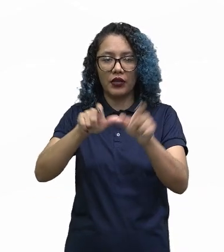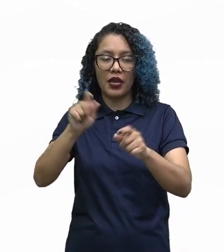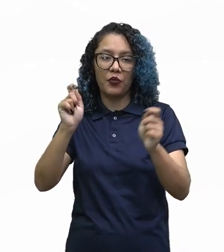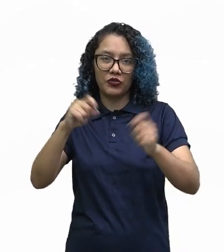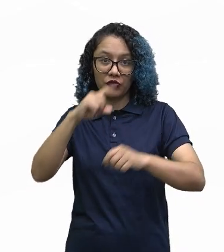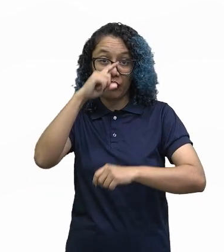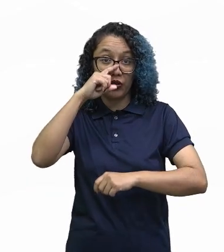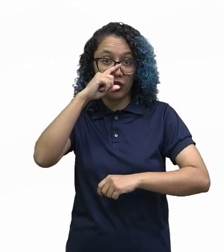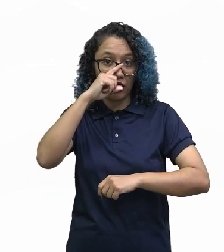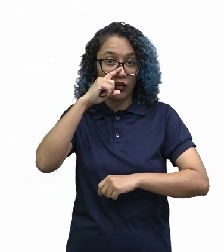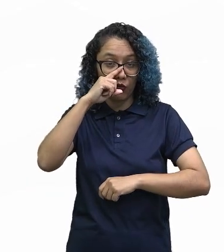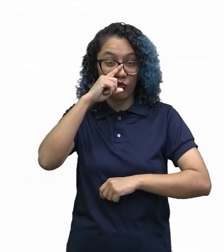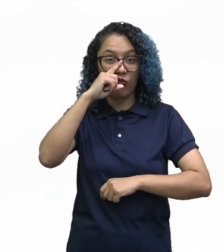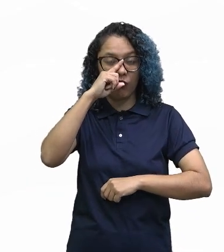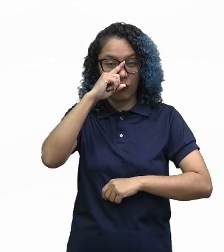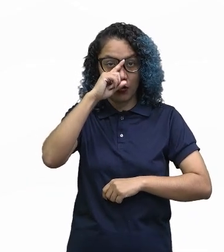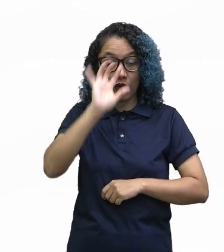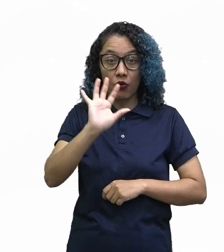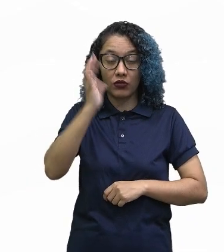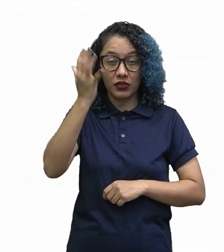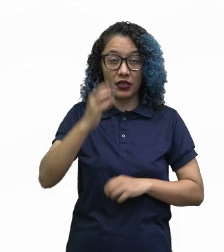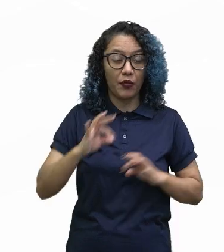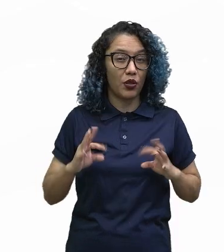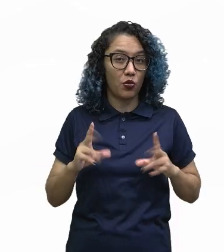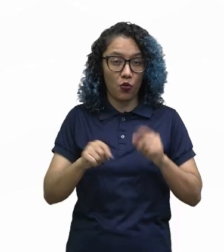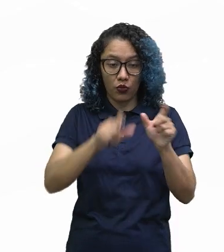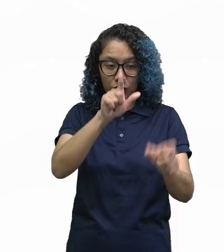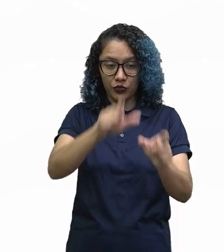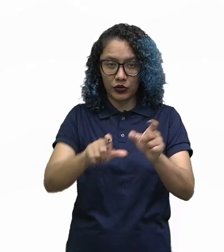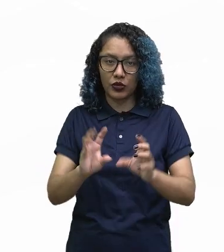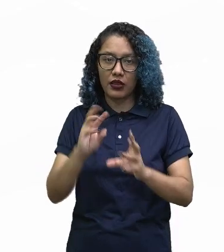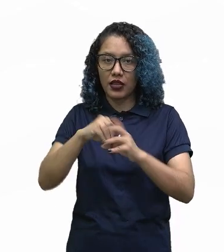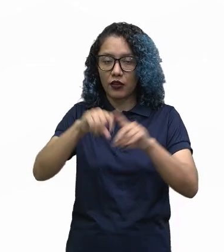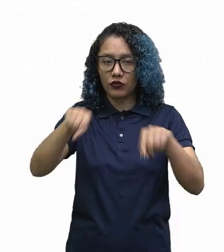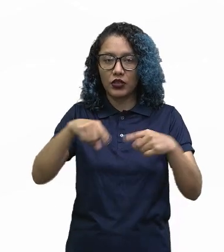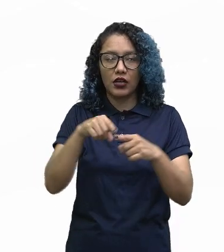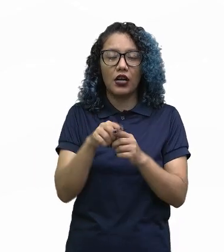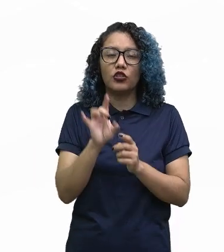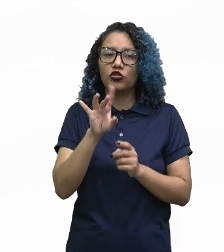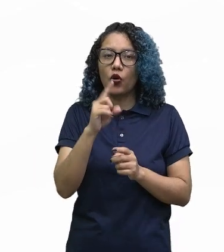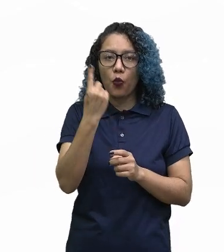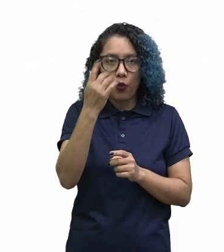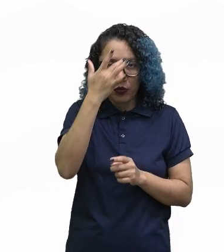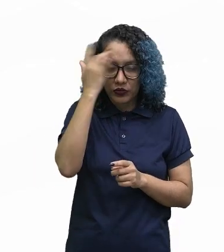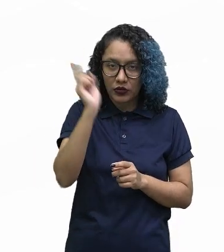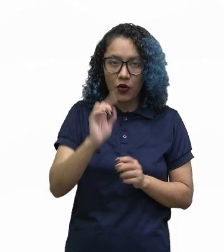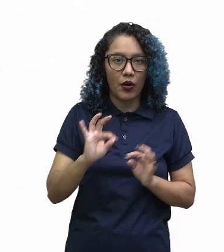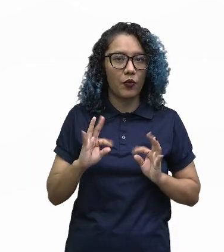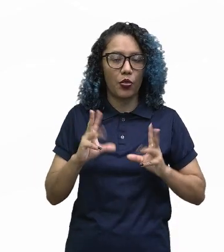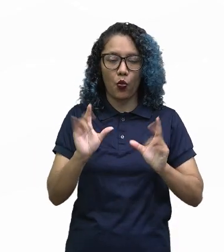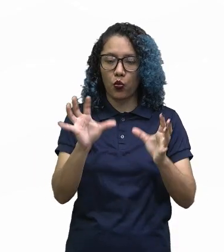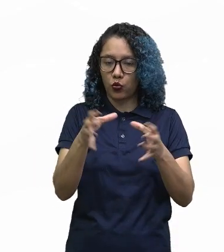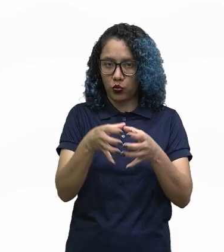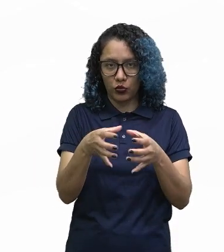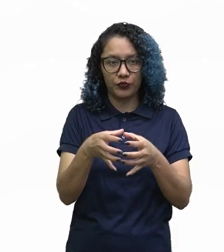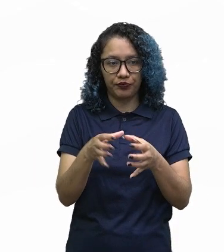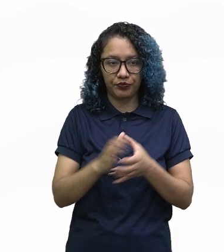risco. Aqui é para a galera toda que está ali dentro, tá? Não é específico de uma só pessoa, um equipamento de uma só